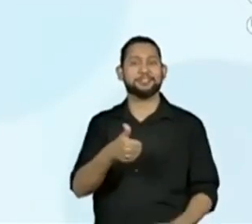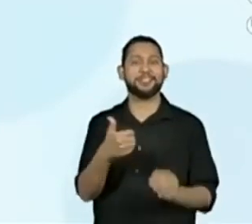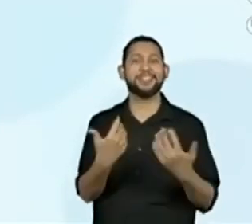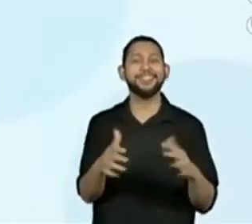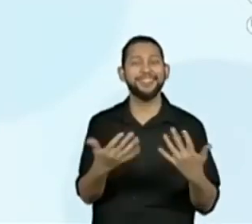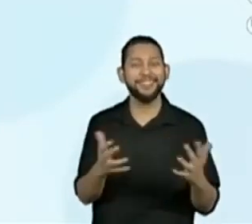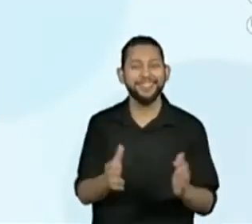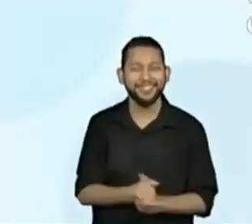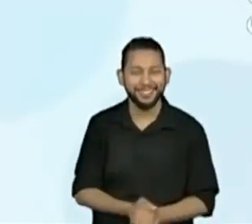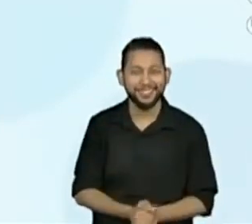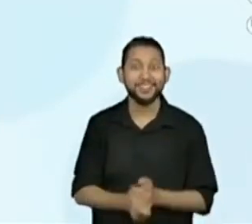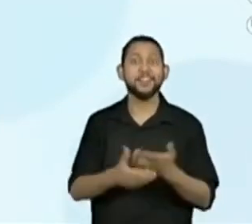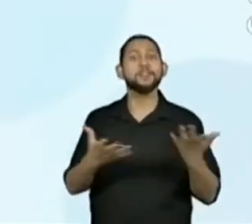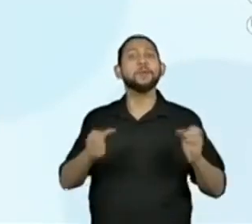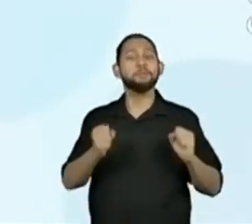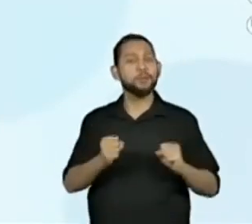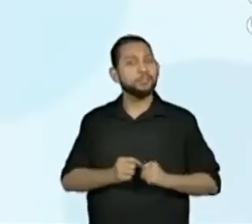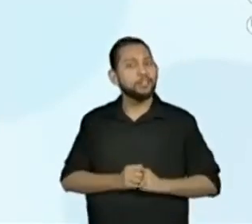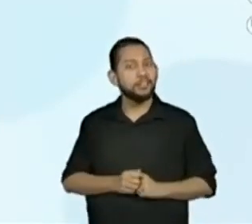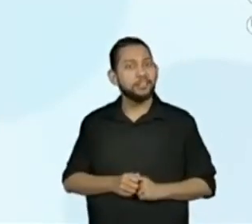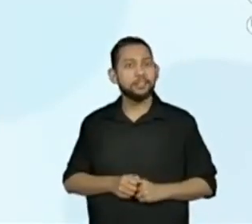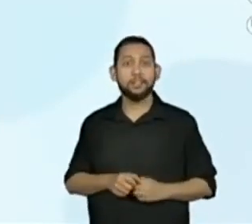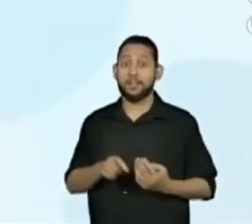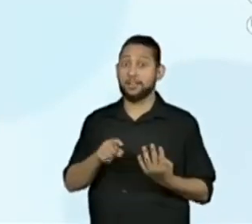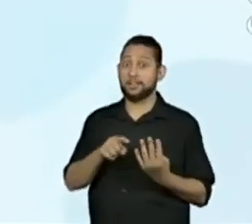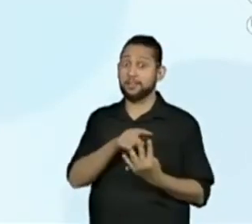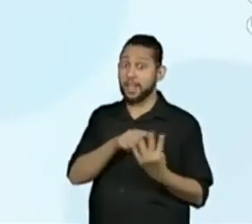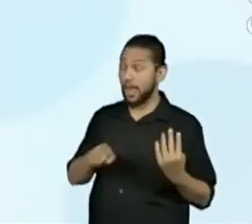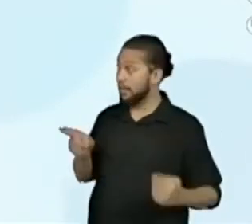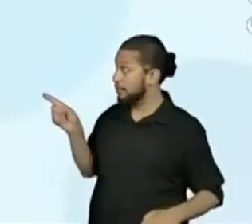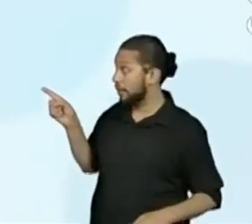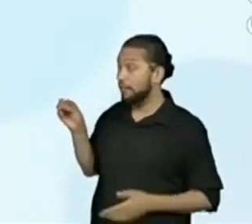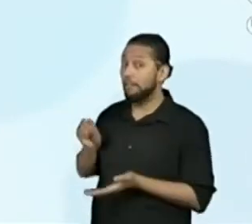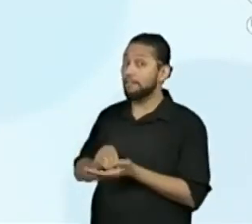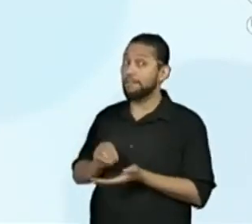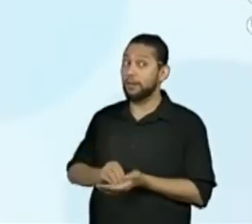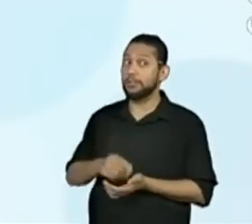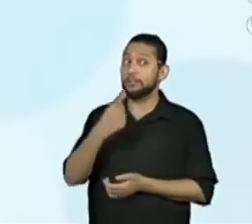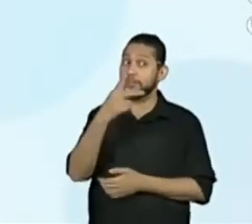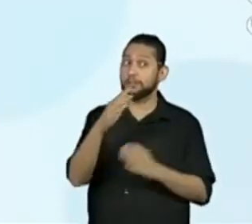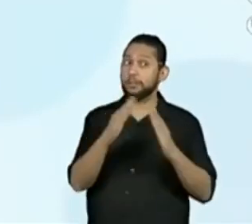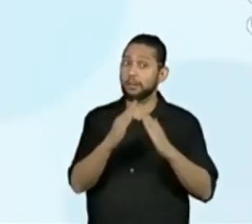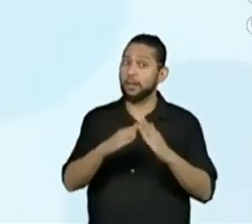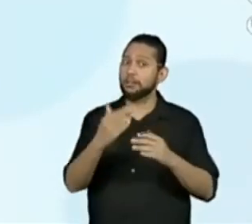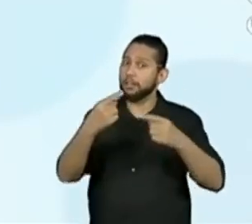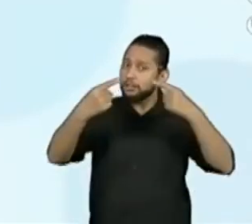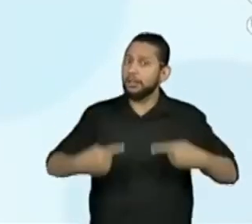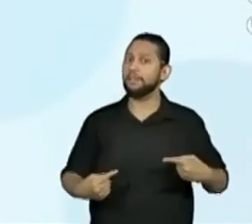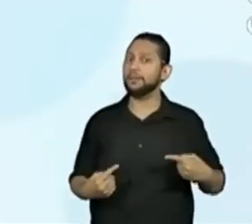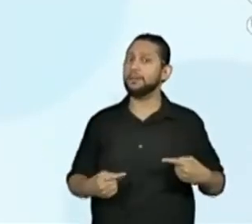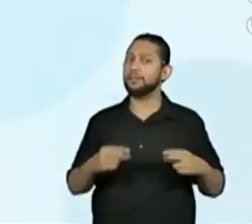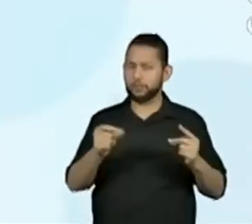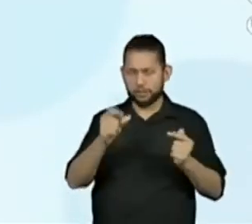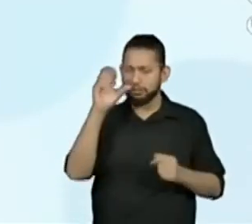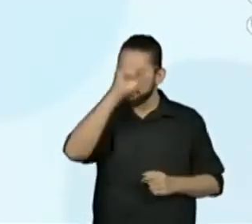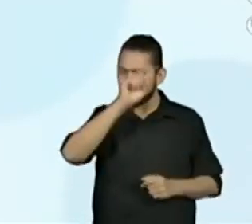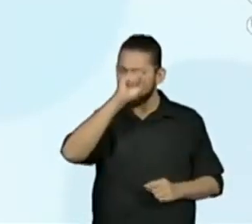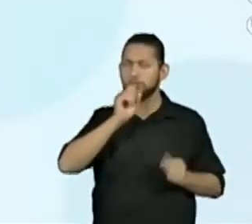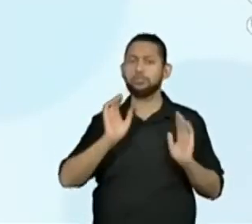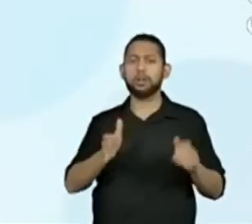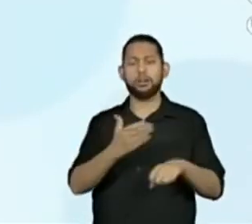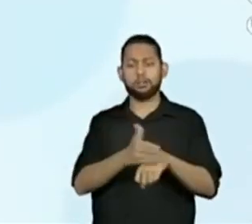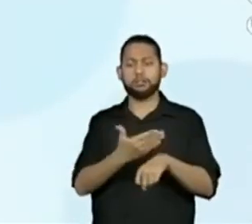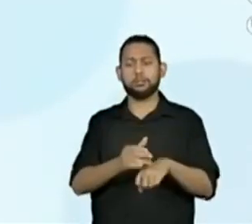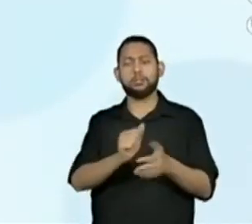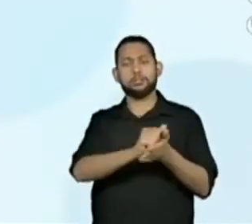E eu acho que a gente podia deixar esses 3 últimos aí de desafio para eles fazerem sozinhos em casa, hein? Já que eles estão sabendo tudo, hein,